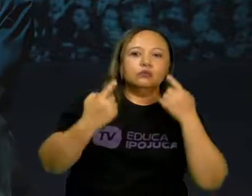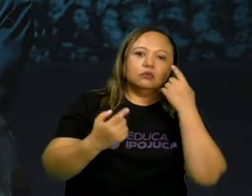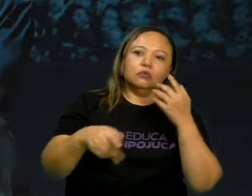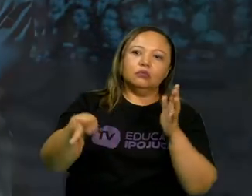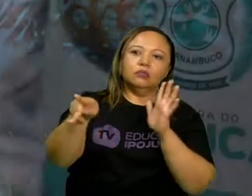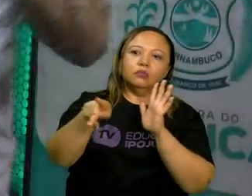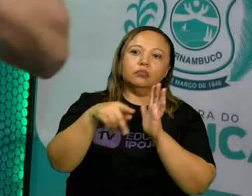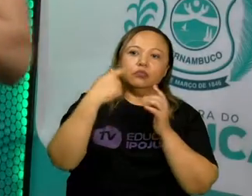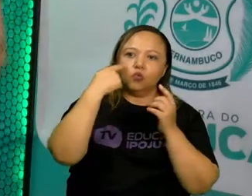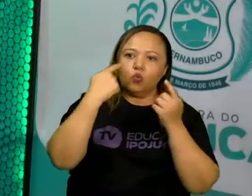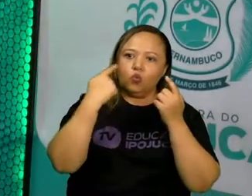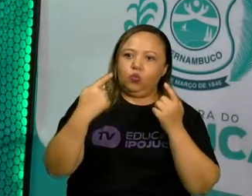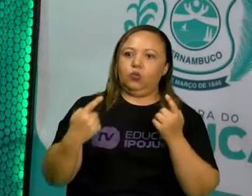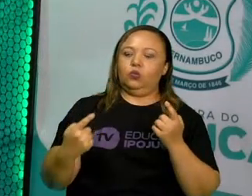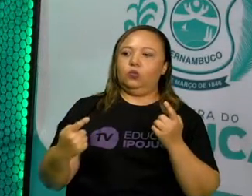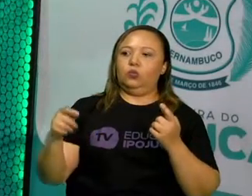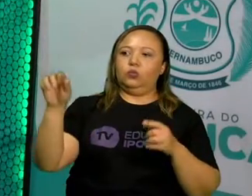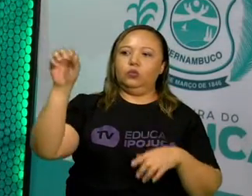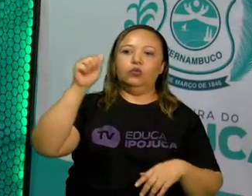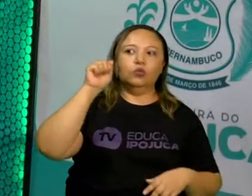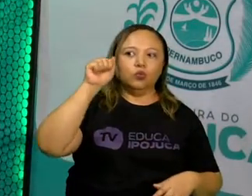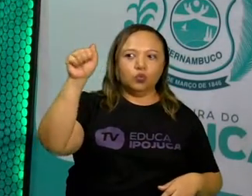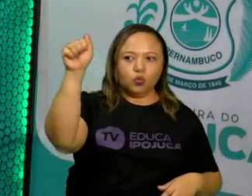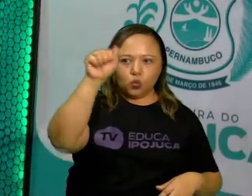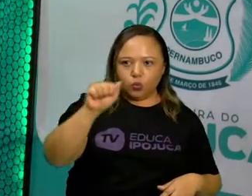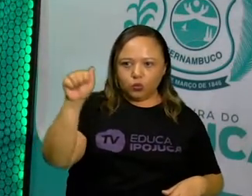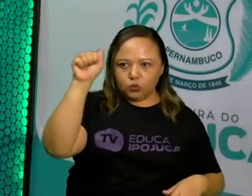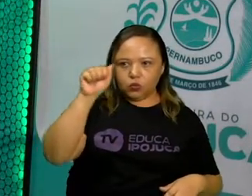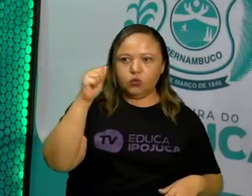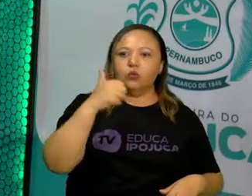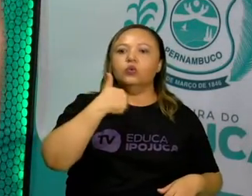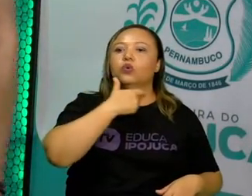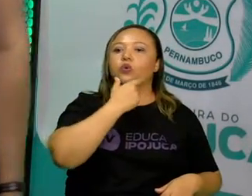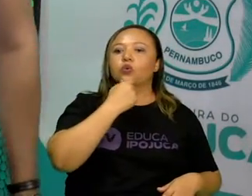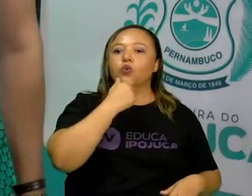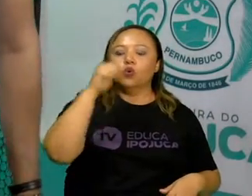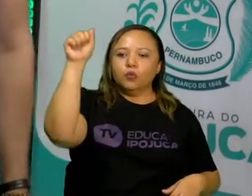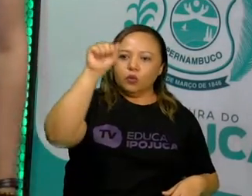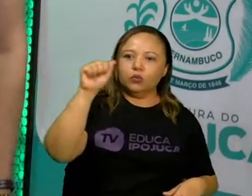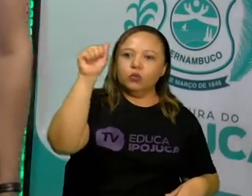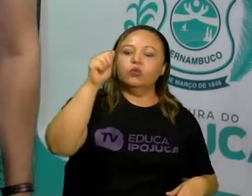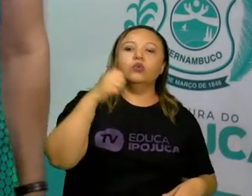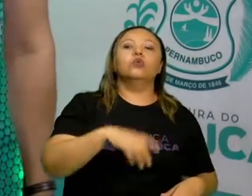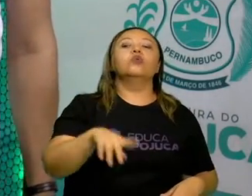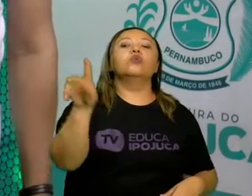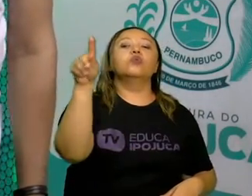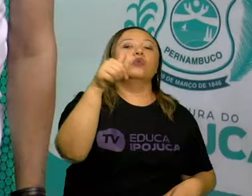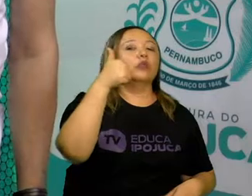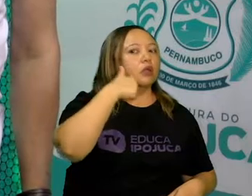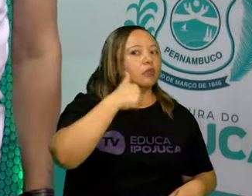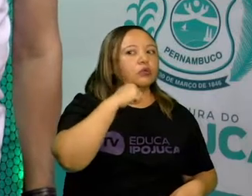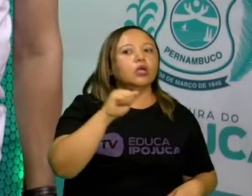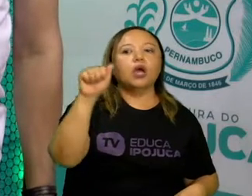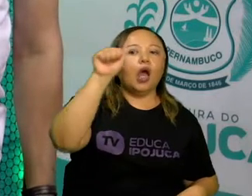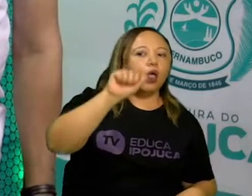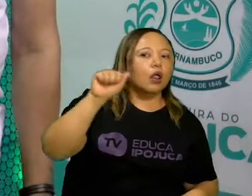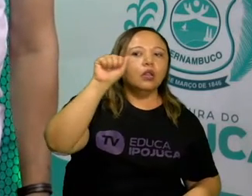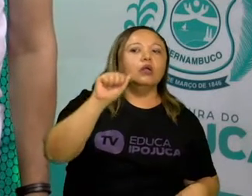fato. No seu gesto também. Mas eu, enquanto professor de teatro e enquanto